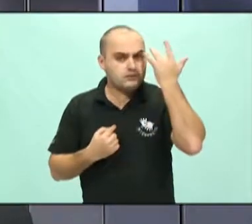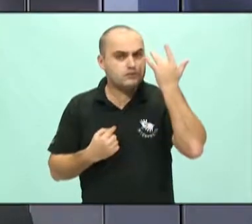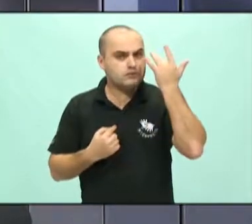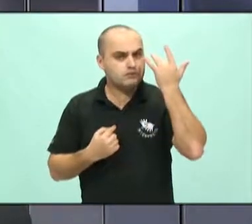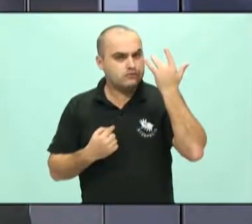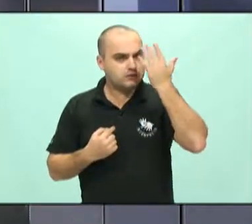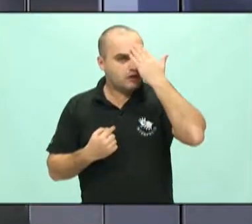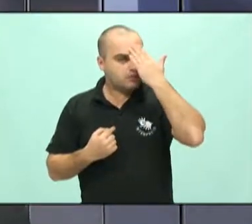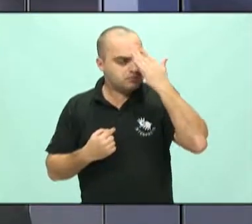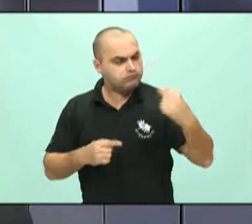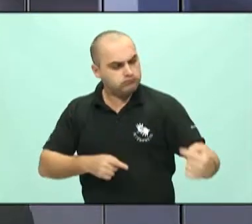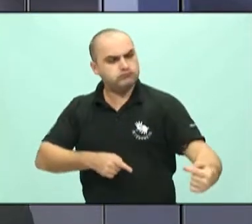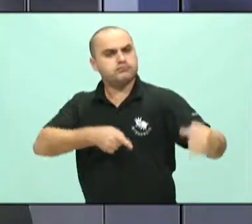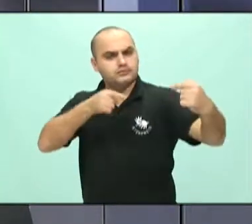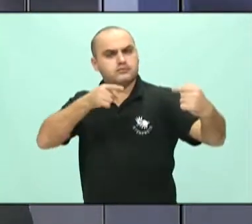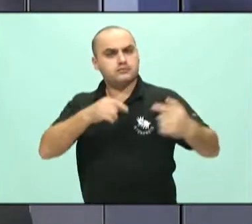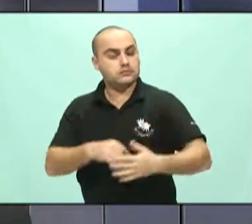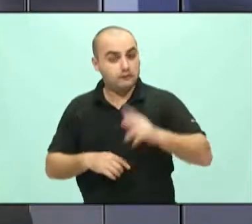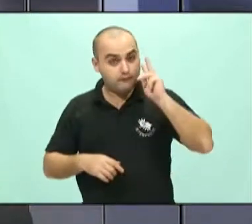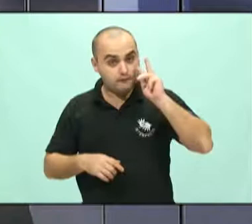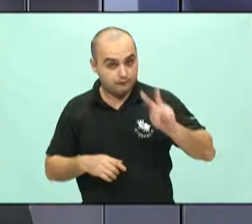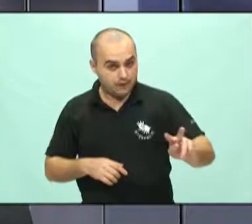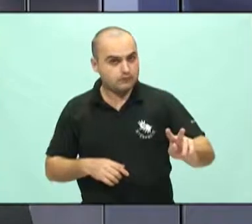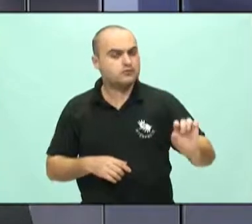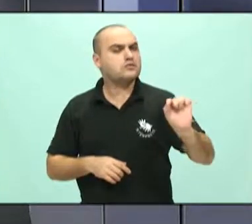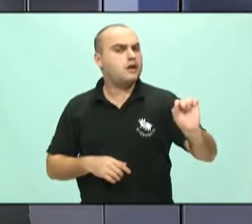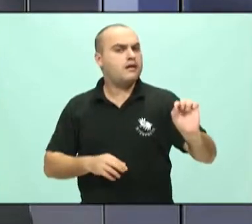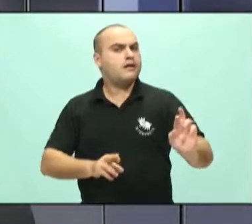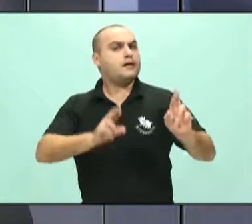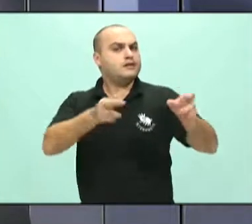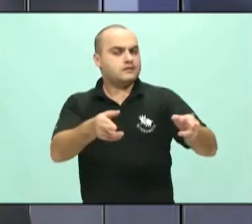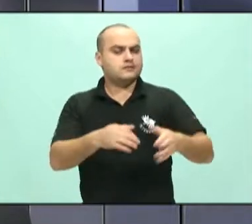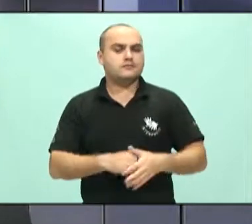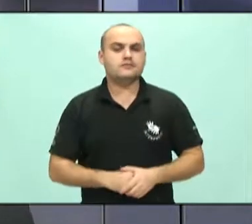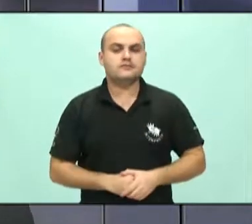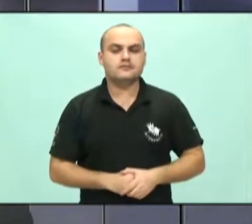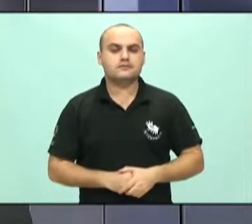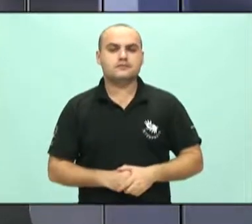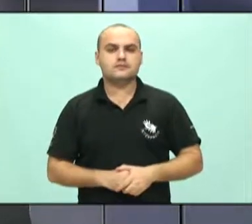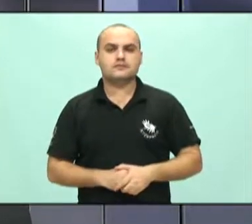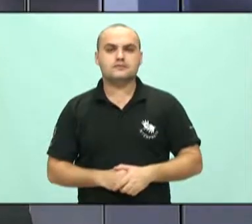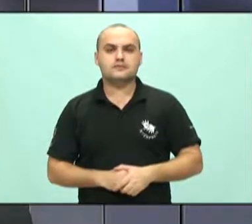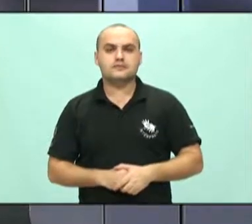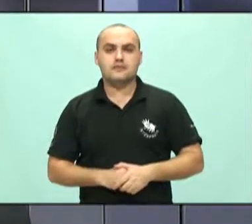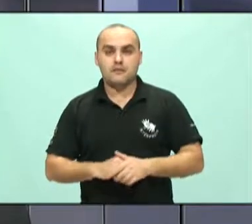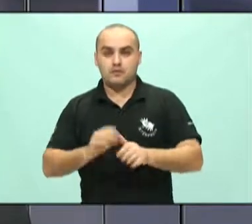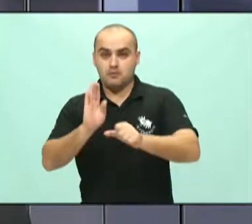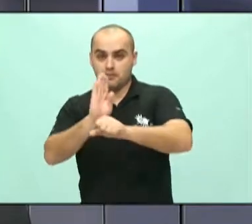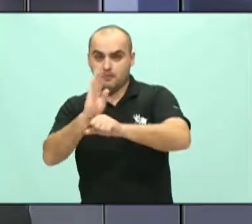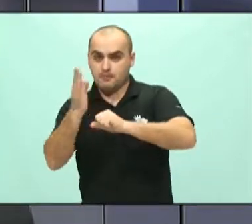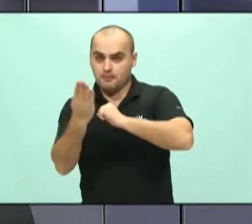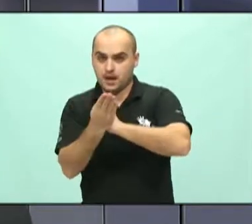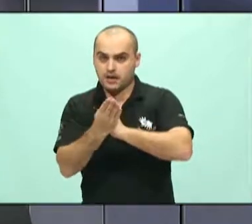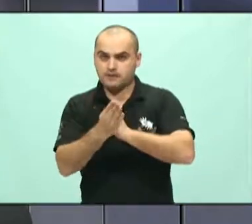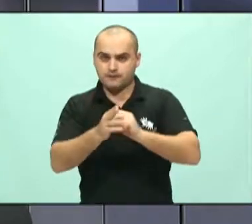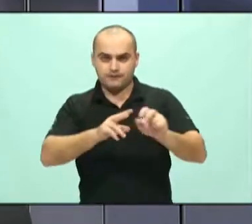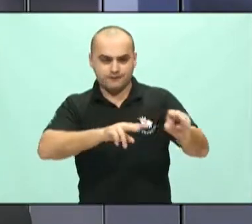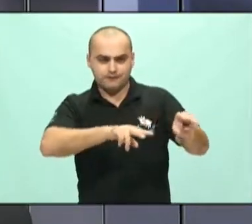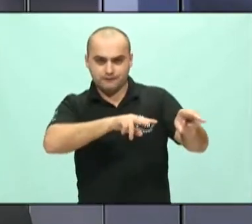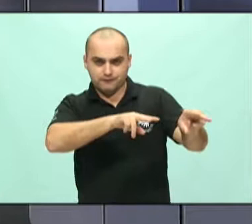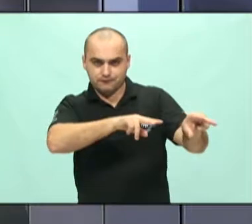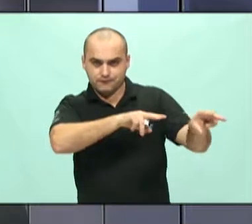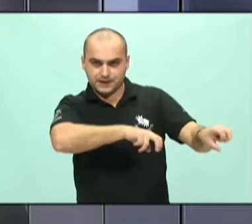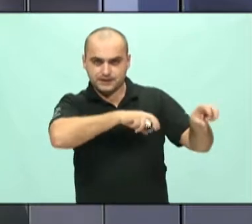região, pega aquele trajeto do bairro Fazenda em direção a Balneário